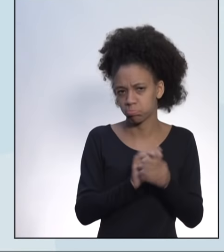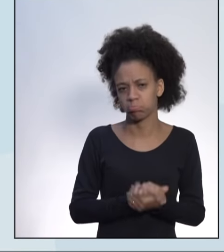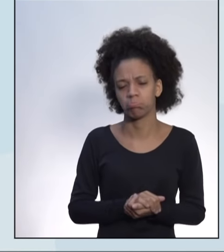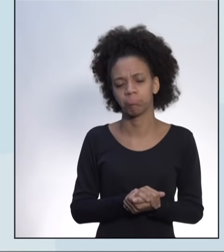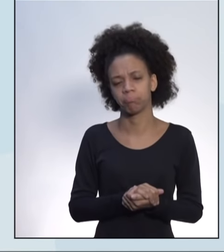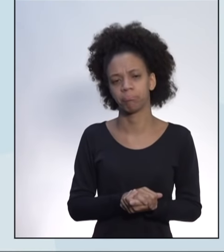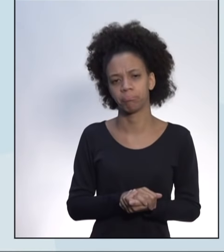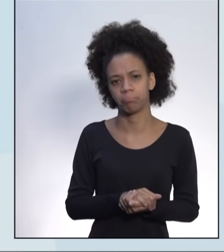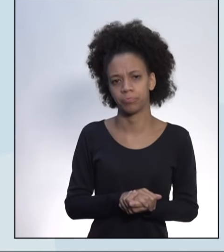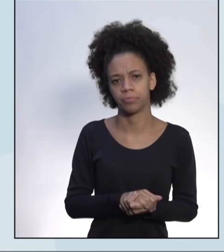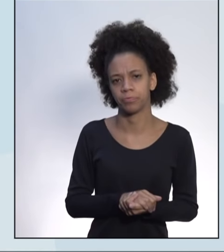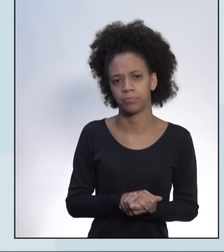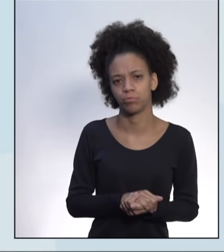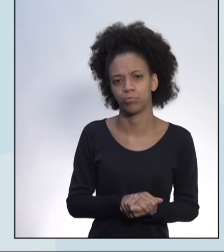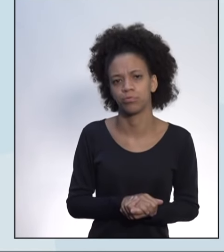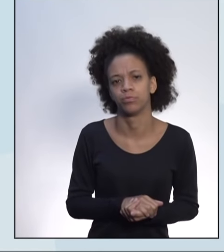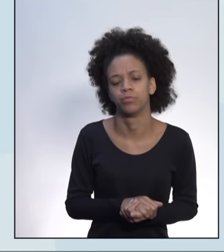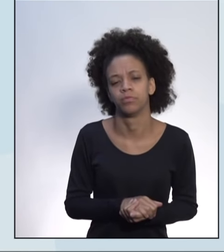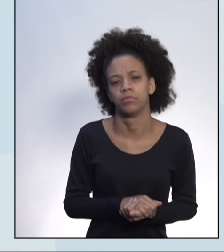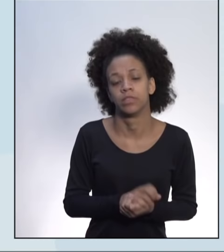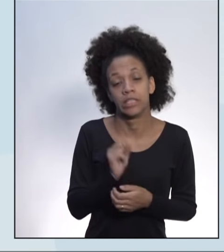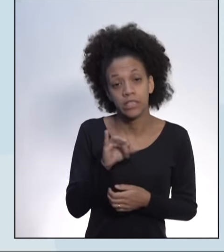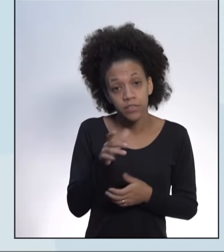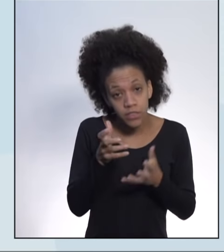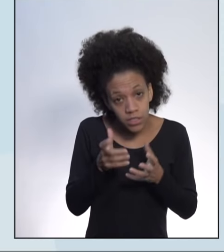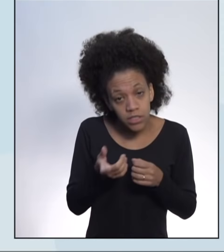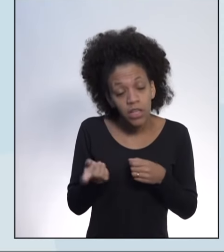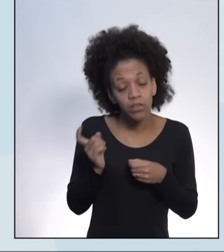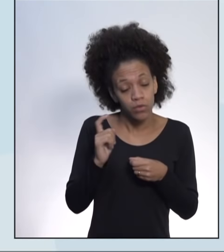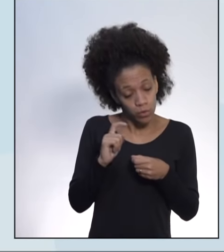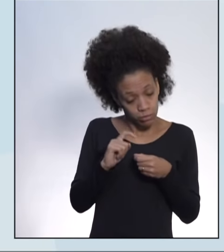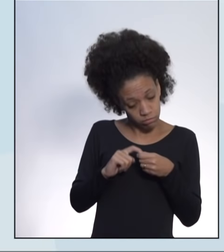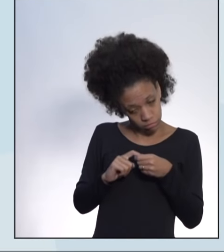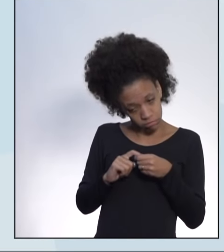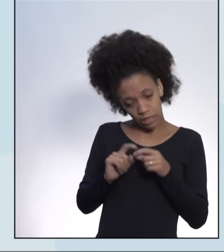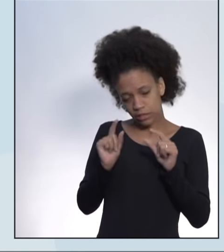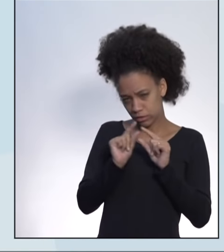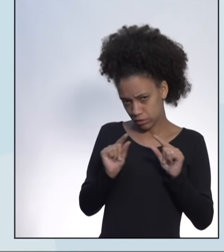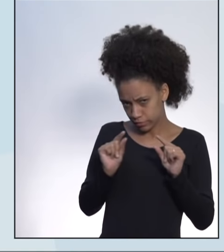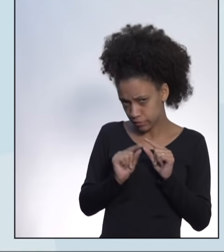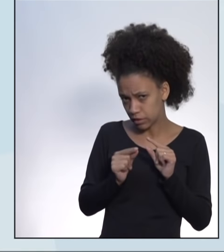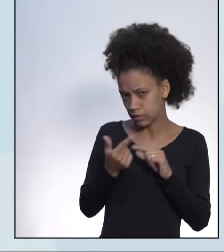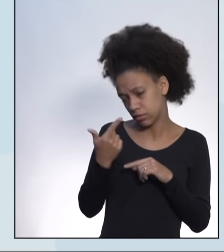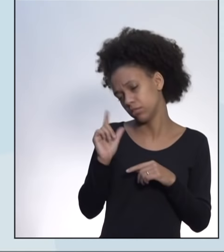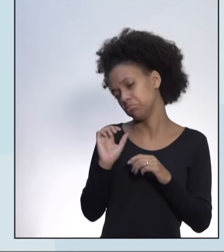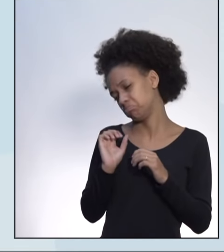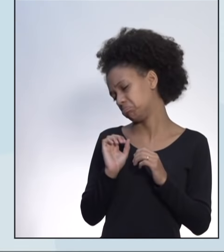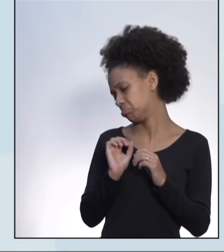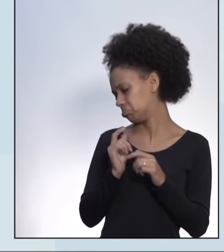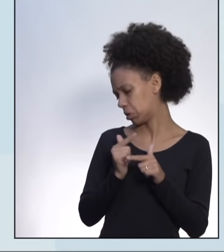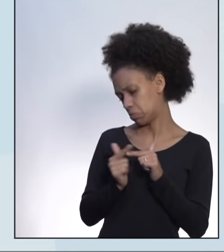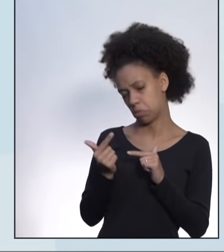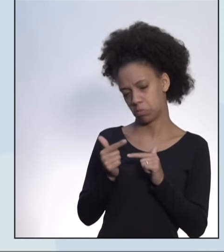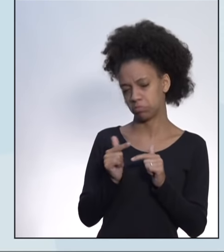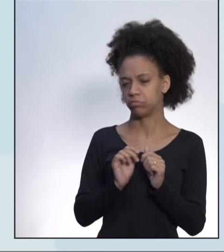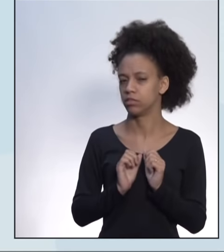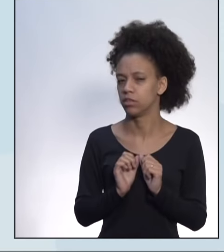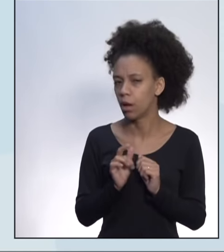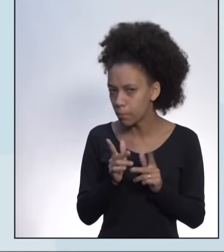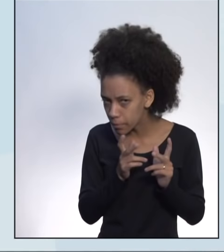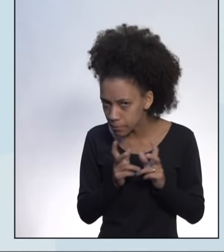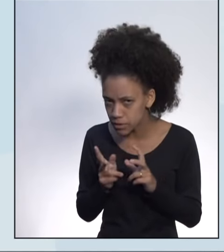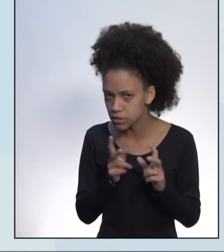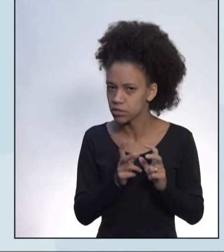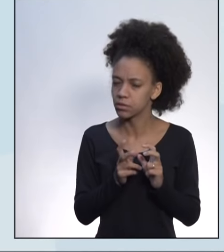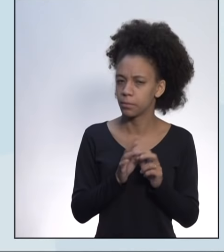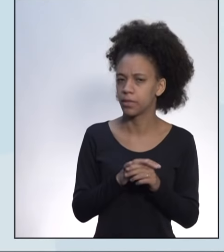laika e se você quiser retomar com de frases anteriores antônia tudo bem obra receber